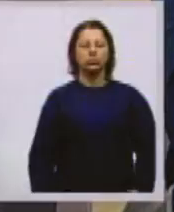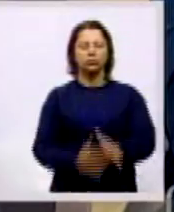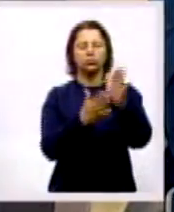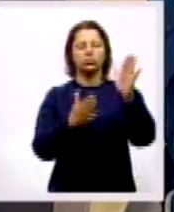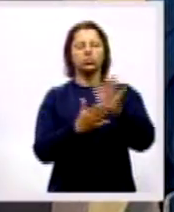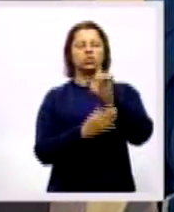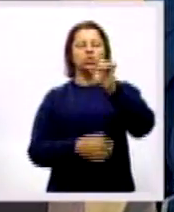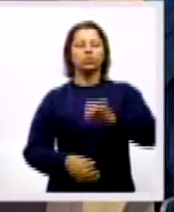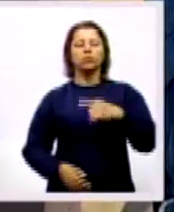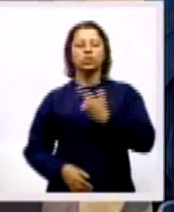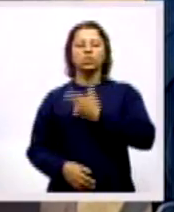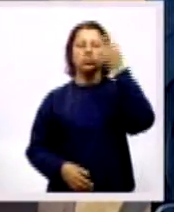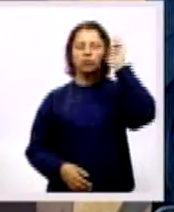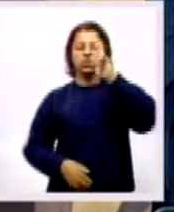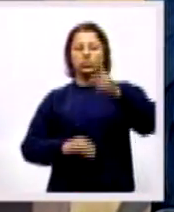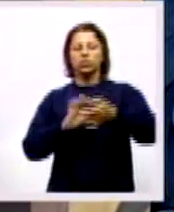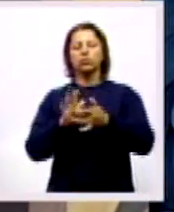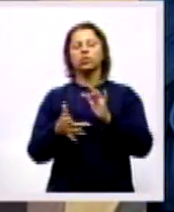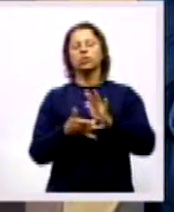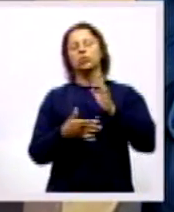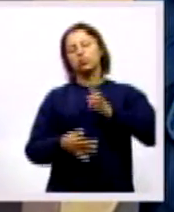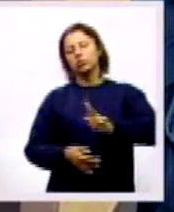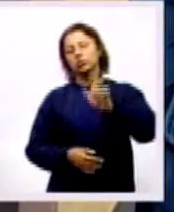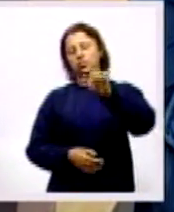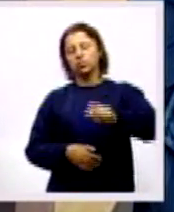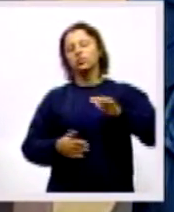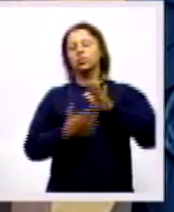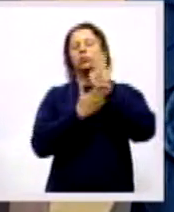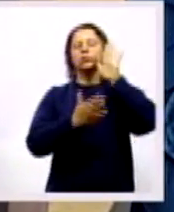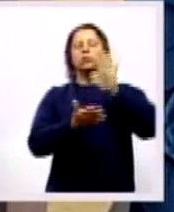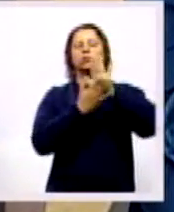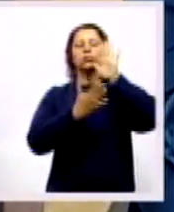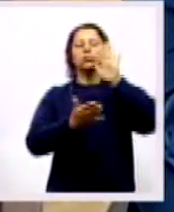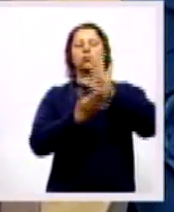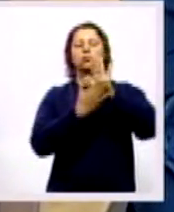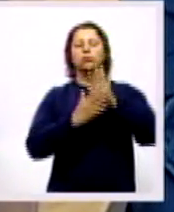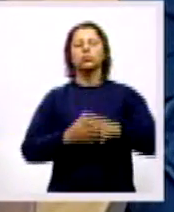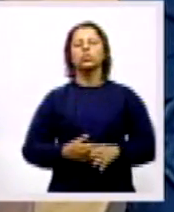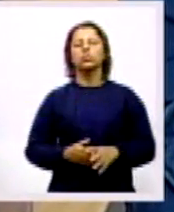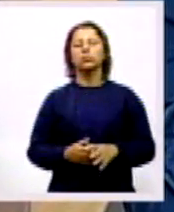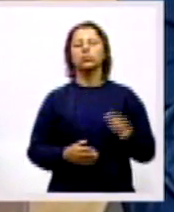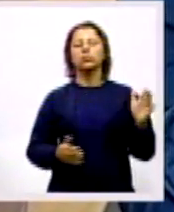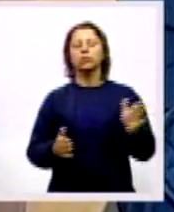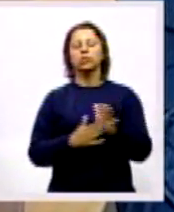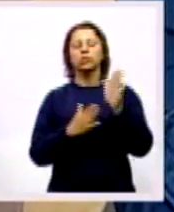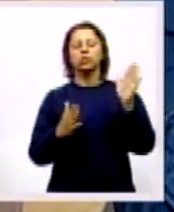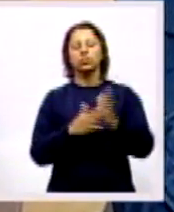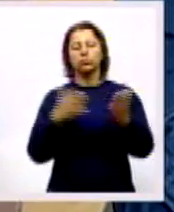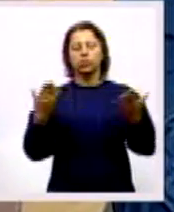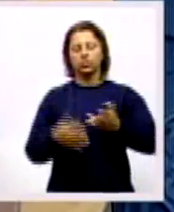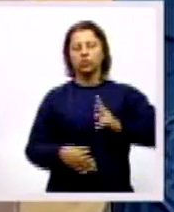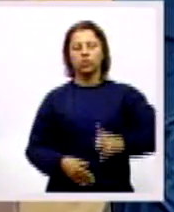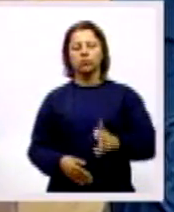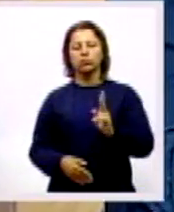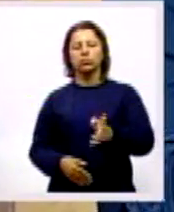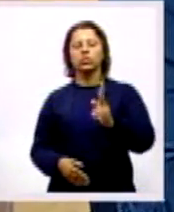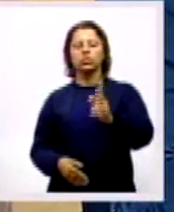Seja o nosso Senhor Jesus Cristo. Para sempre seja louvado. Louvado hoje, sempre, sempre,